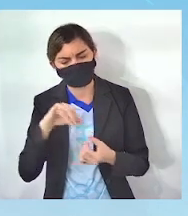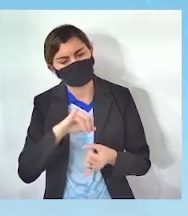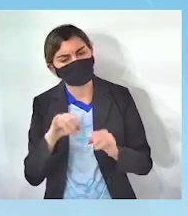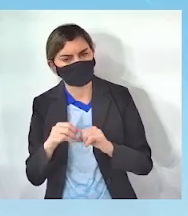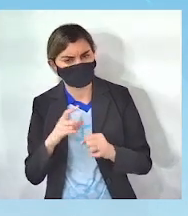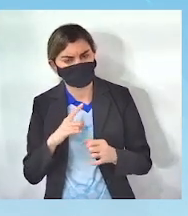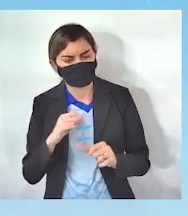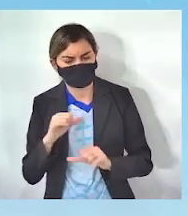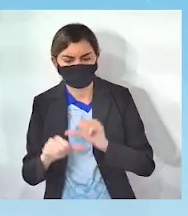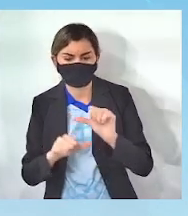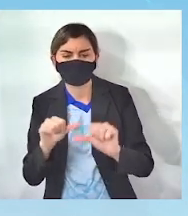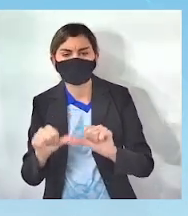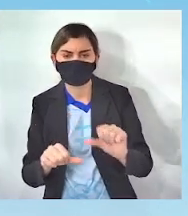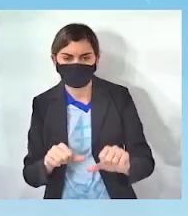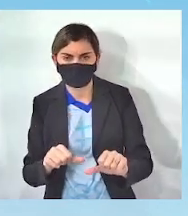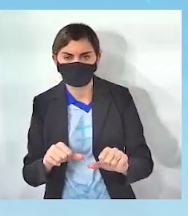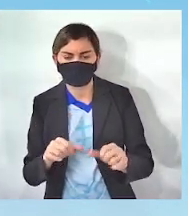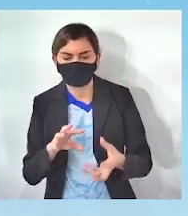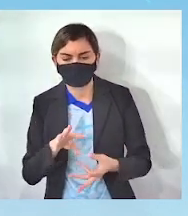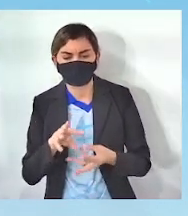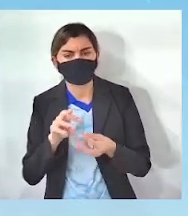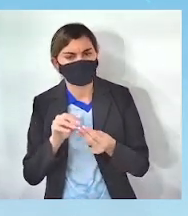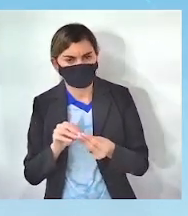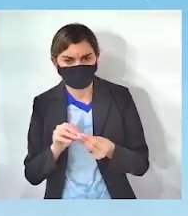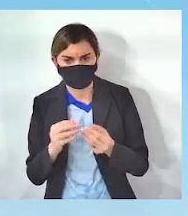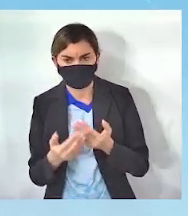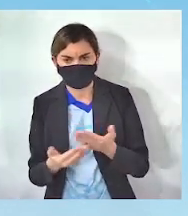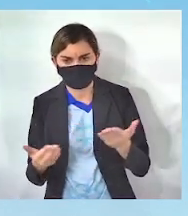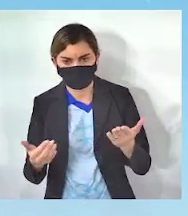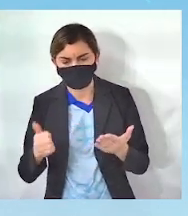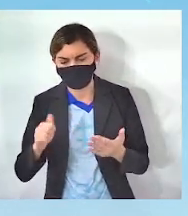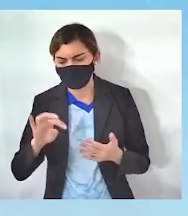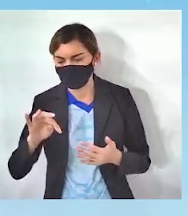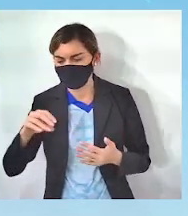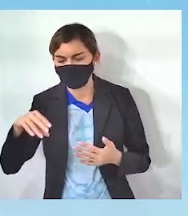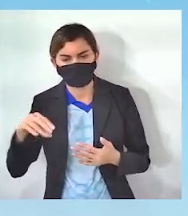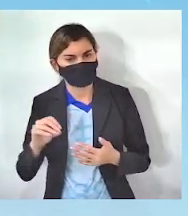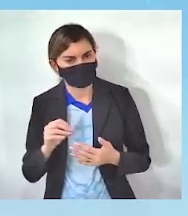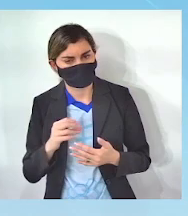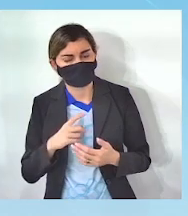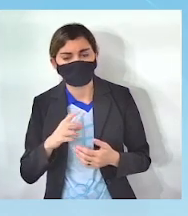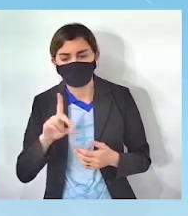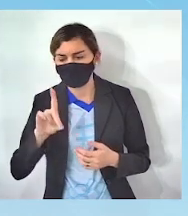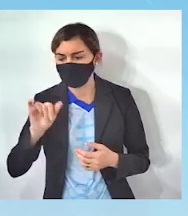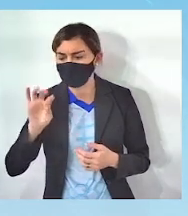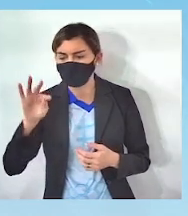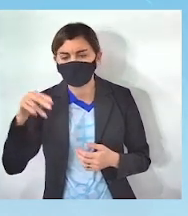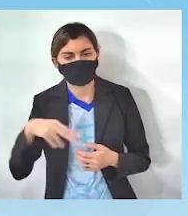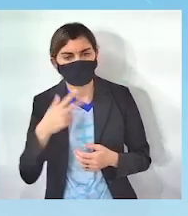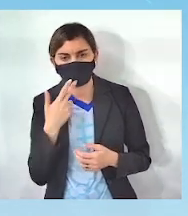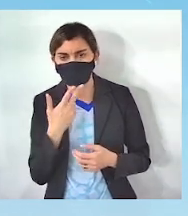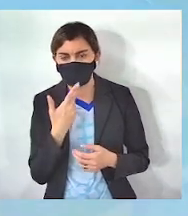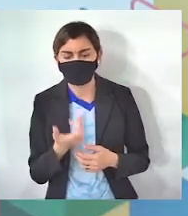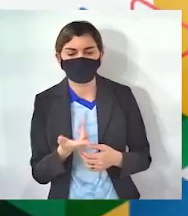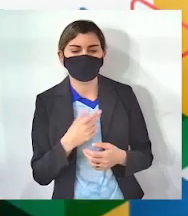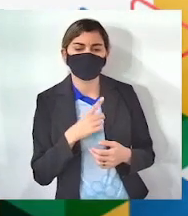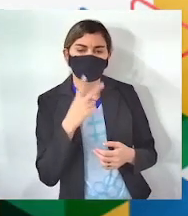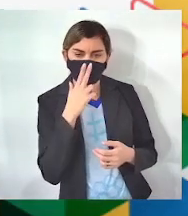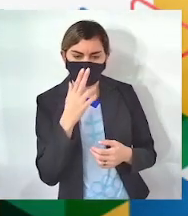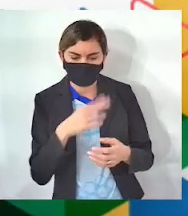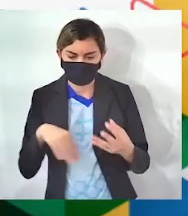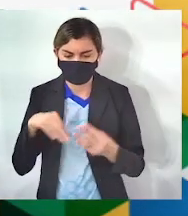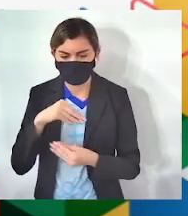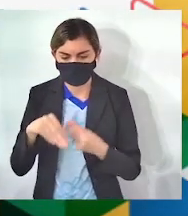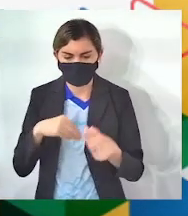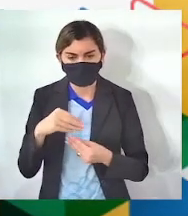há modificação na composição desses átomos. Aí Dalton vai dizer então que átomos de um mesmo elemento